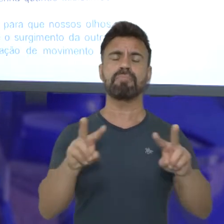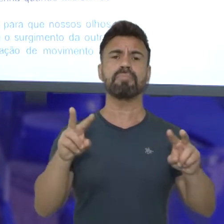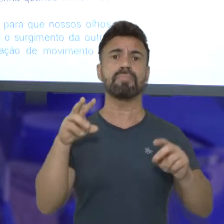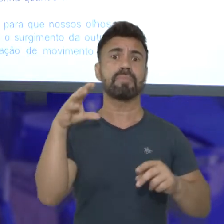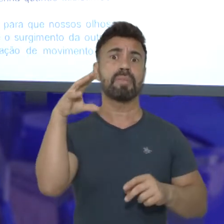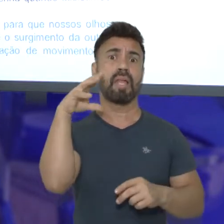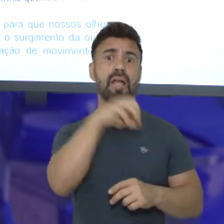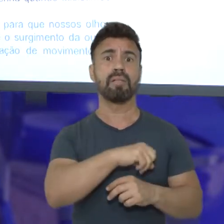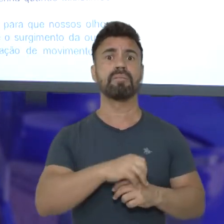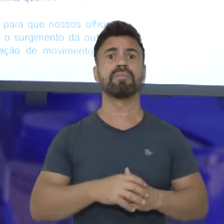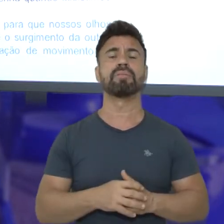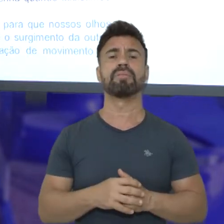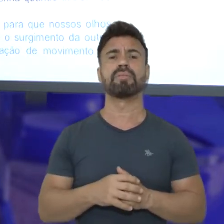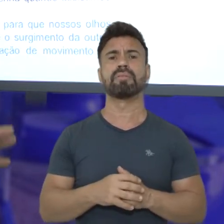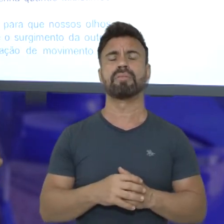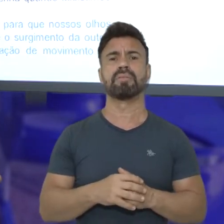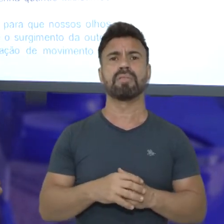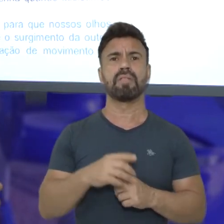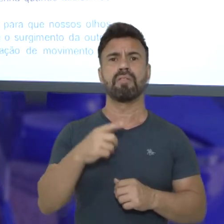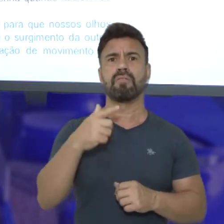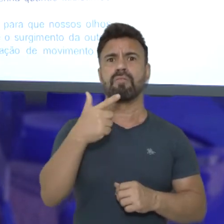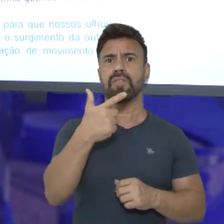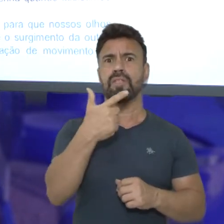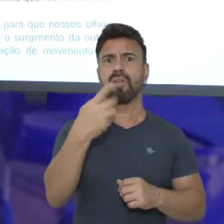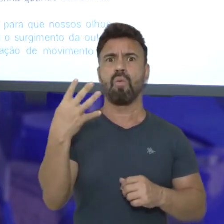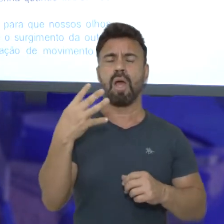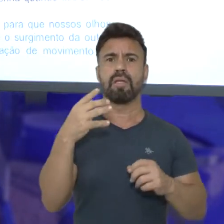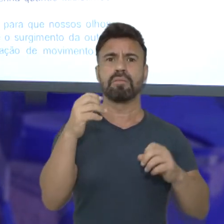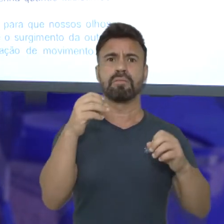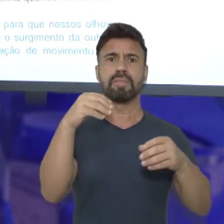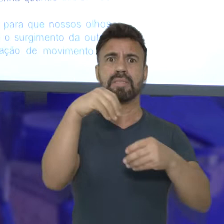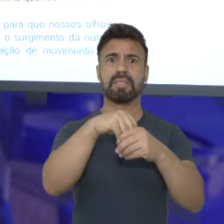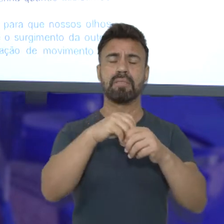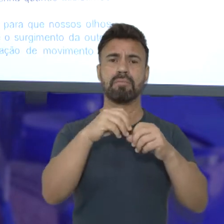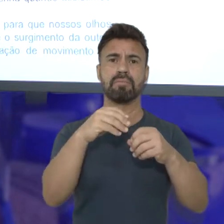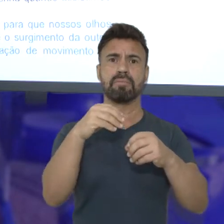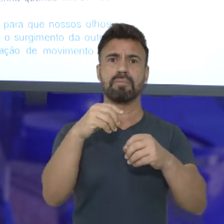muito rápida. Cerca de 24 imagens são formadas dentro